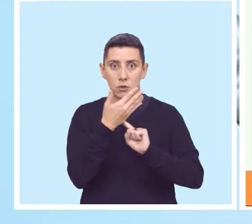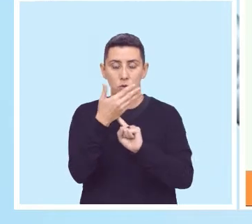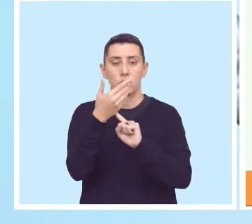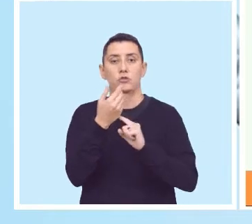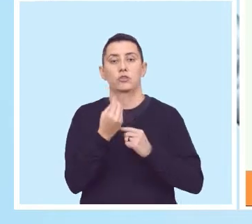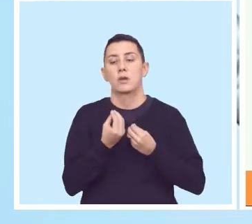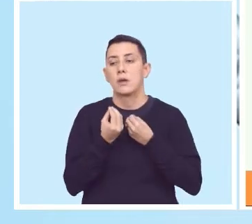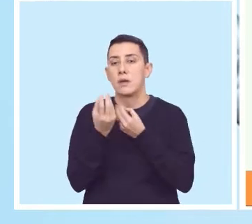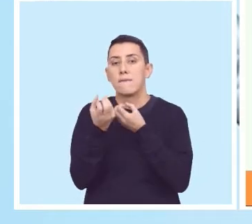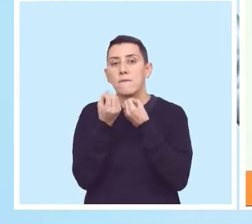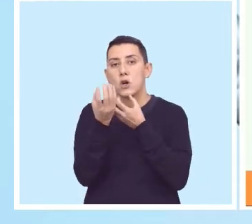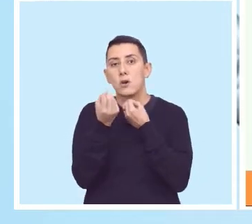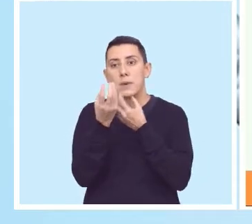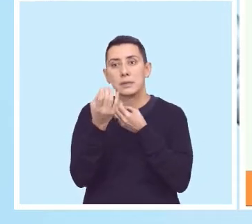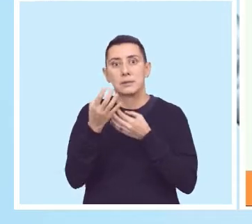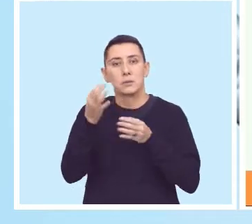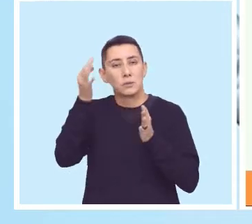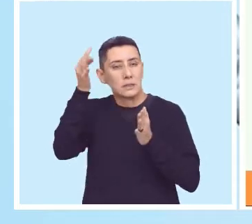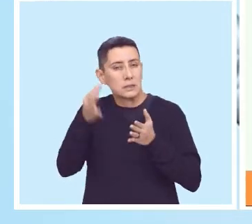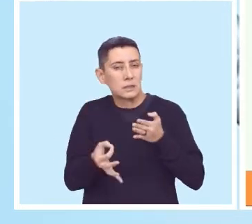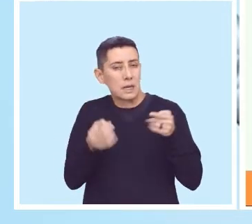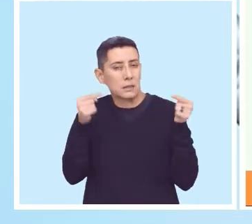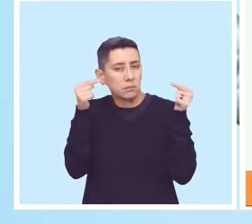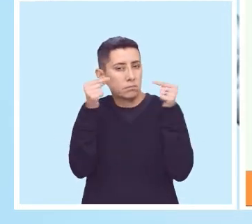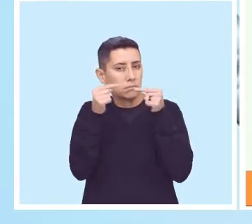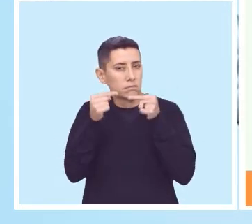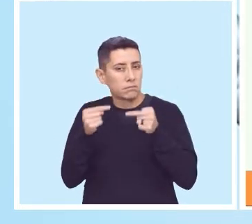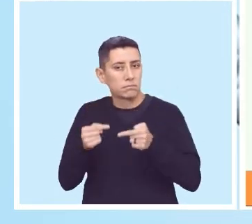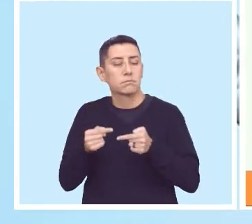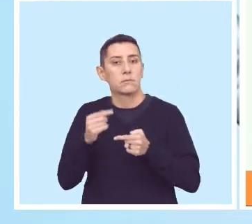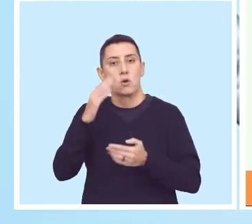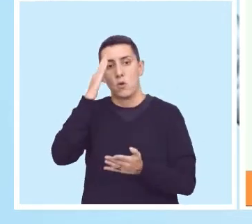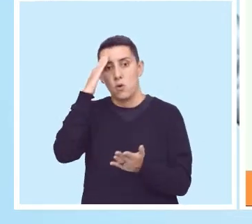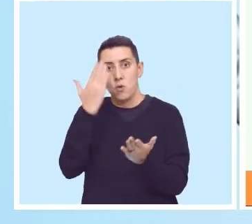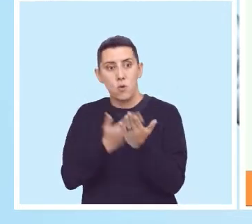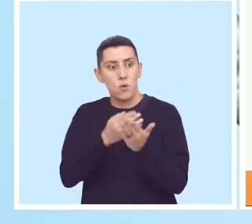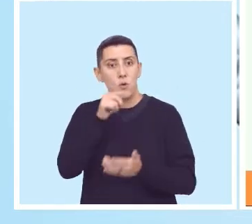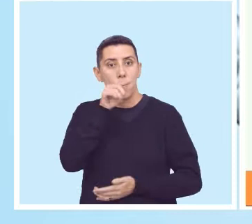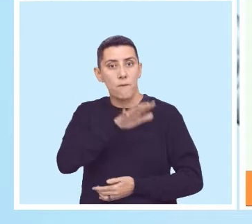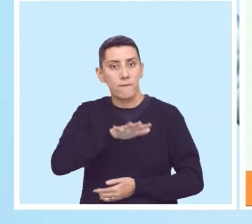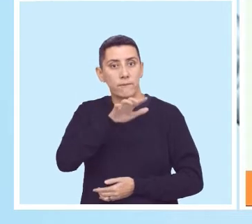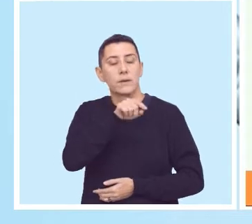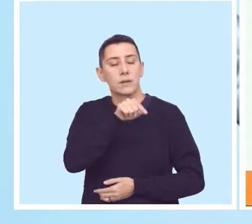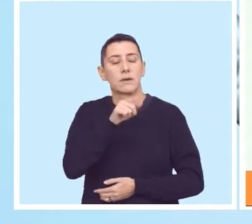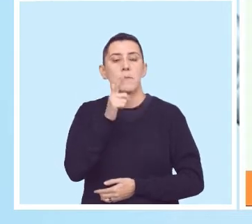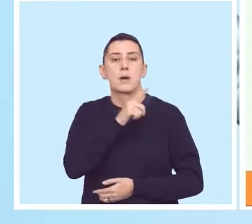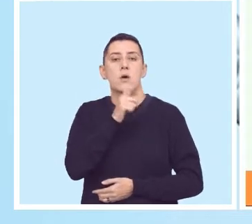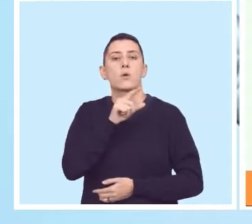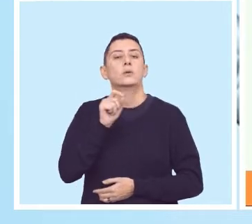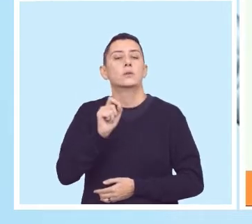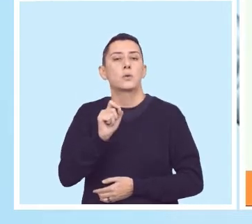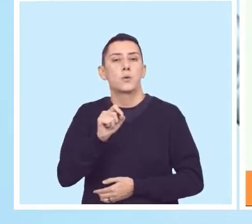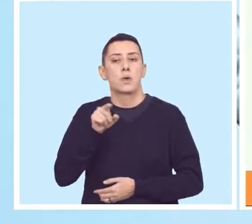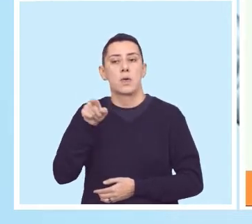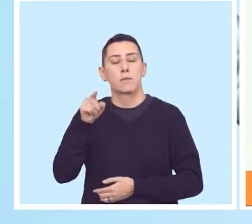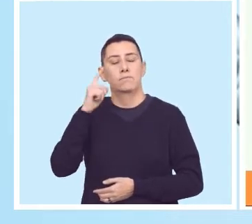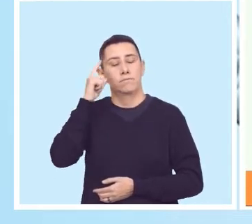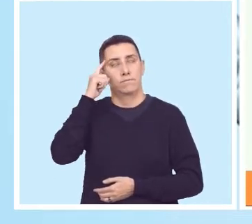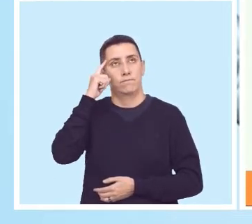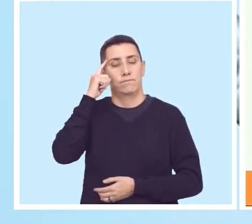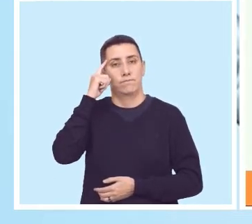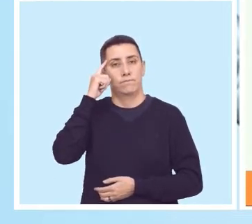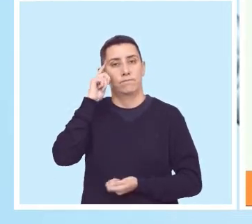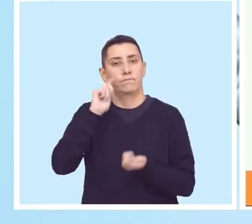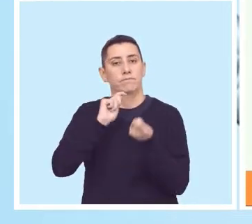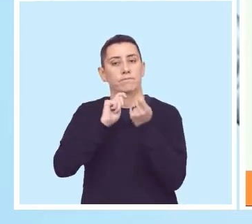gerando informações precisas, informações confiáveis, para que, de repente, ele pudesse gerar